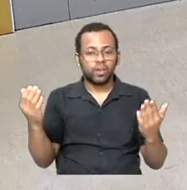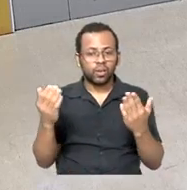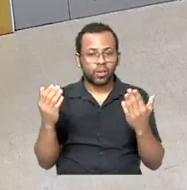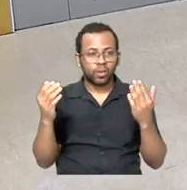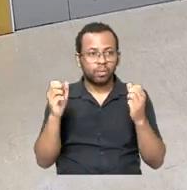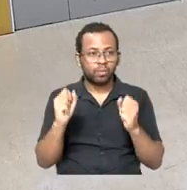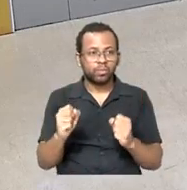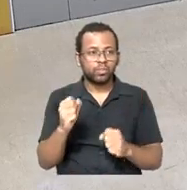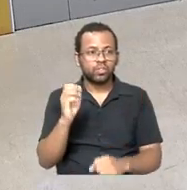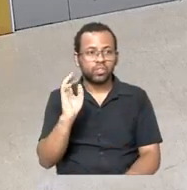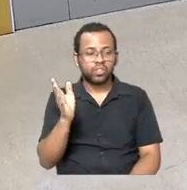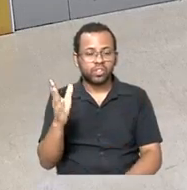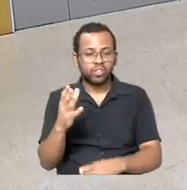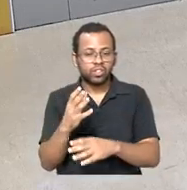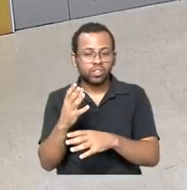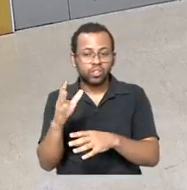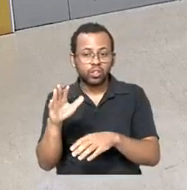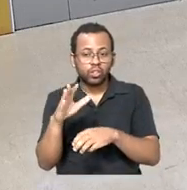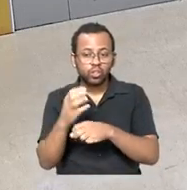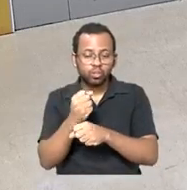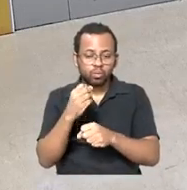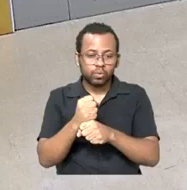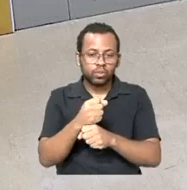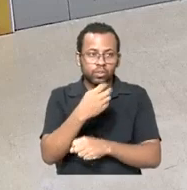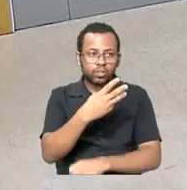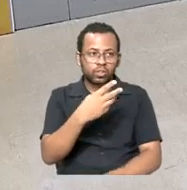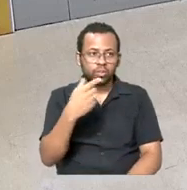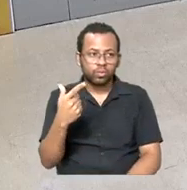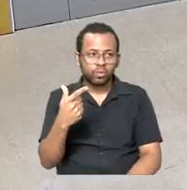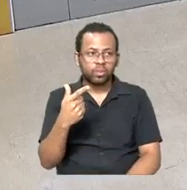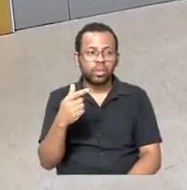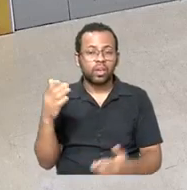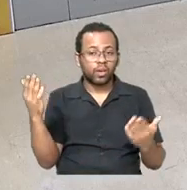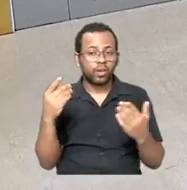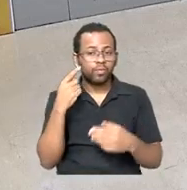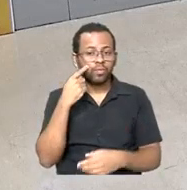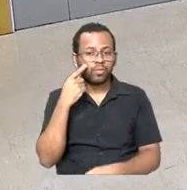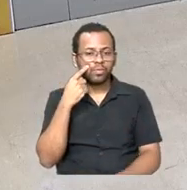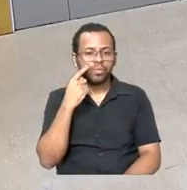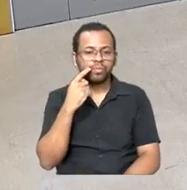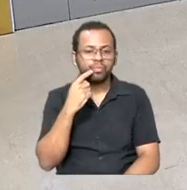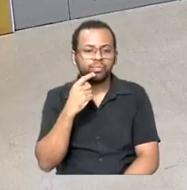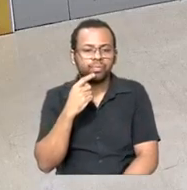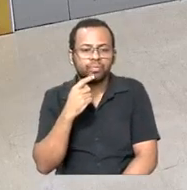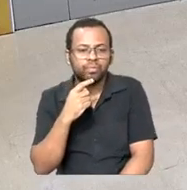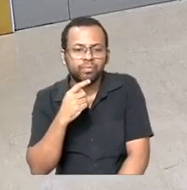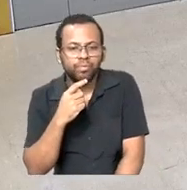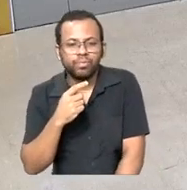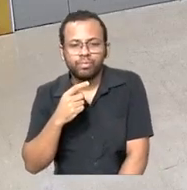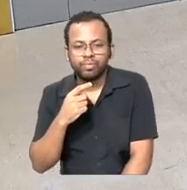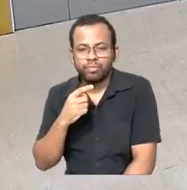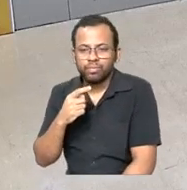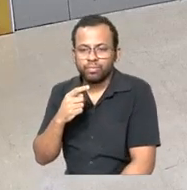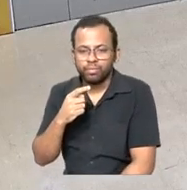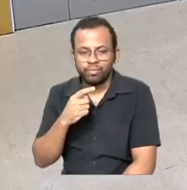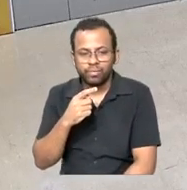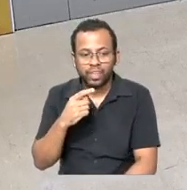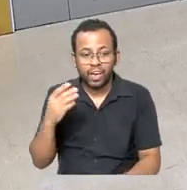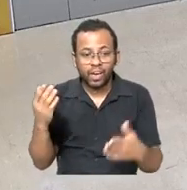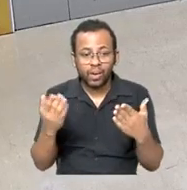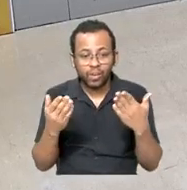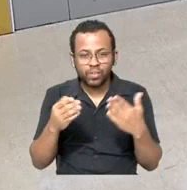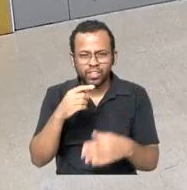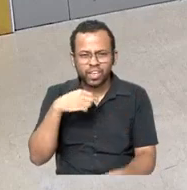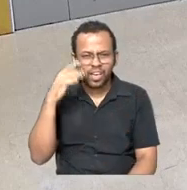chamadas 35 dezenas tá pertinho do resultado hein vamos ver olha aí minha gente será